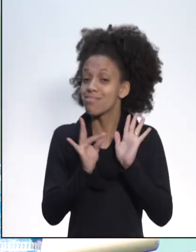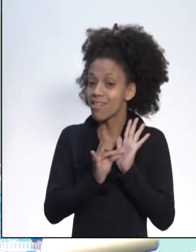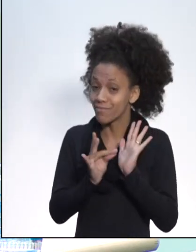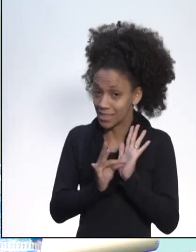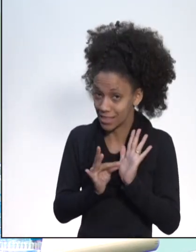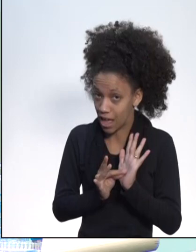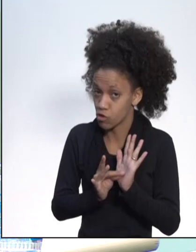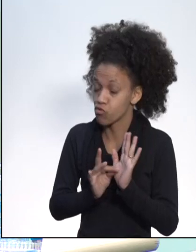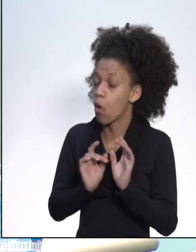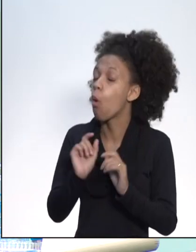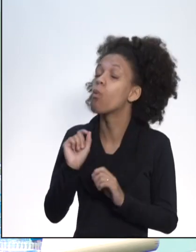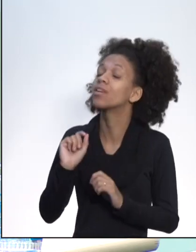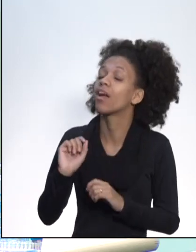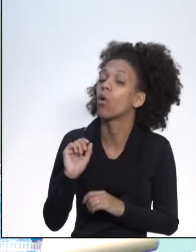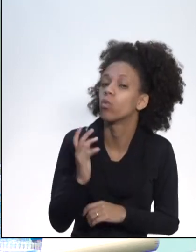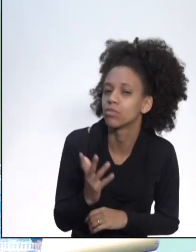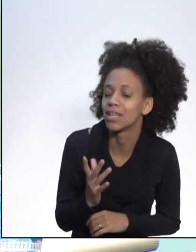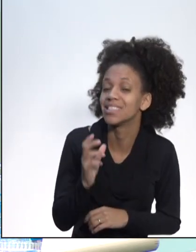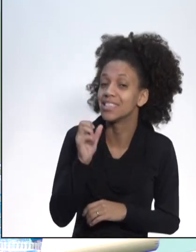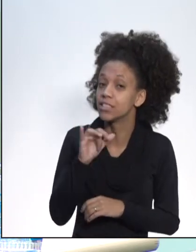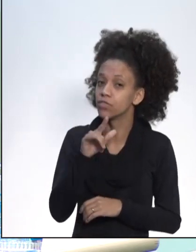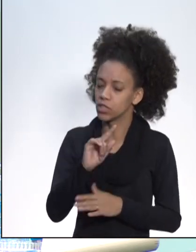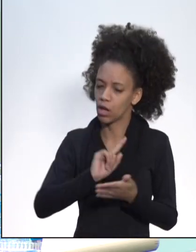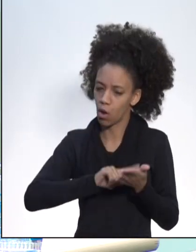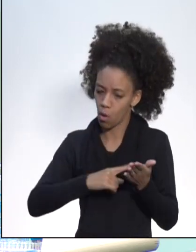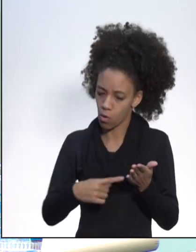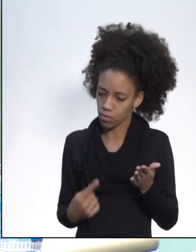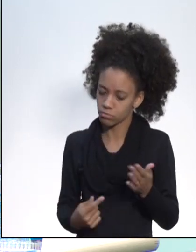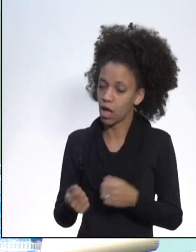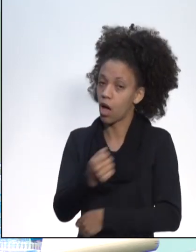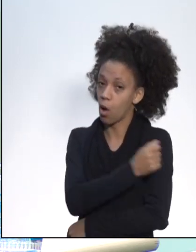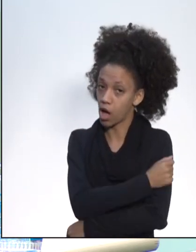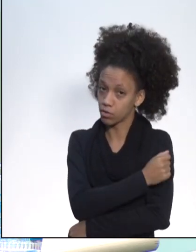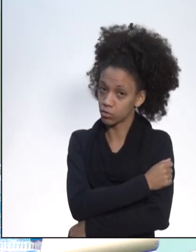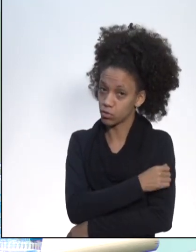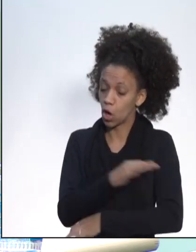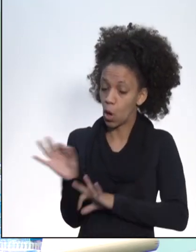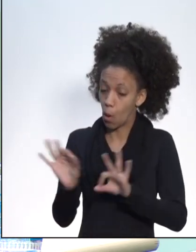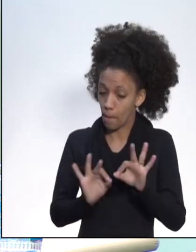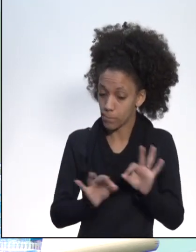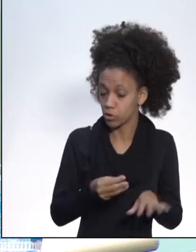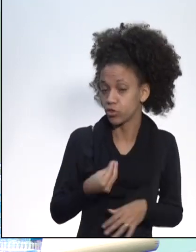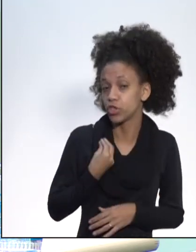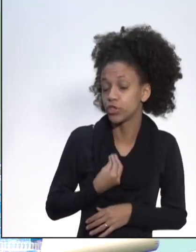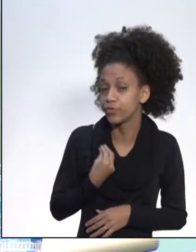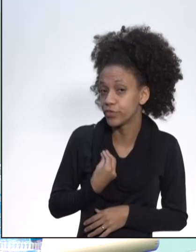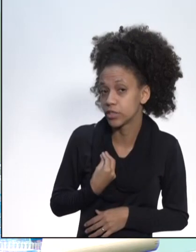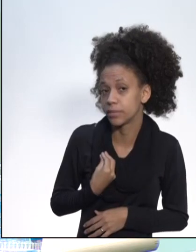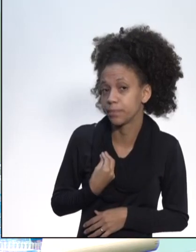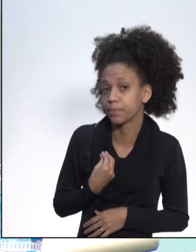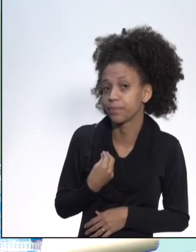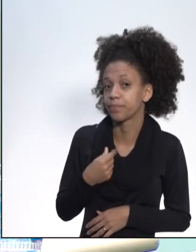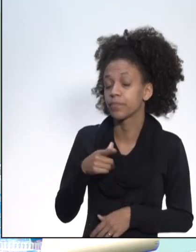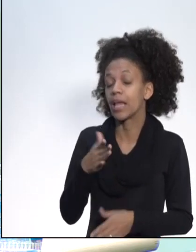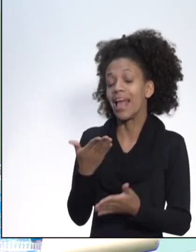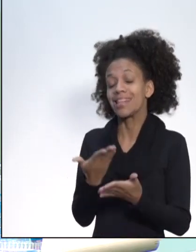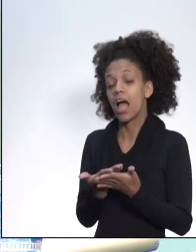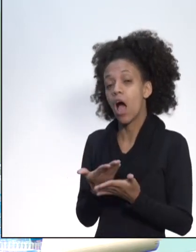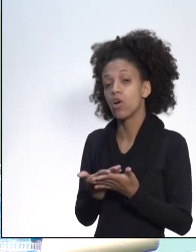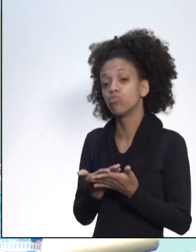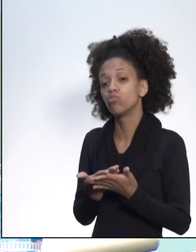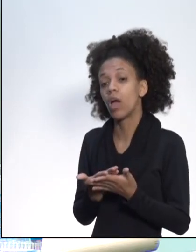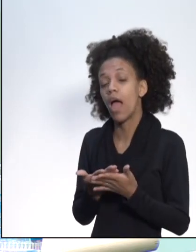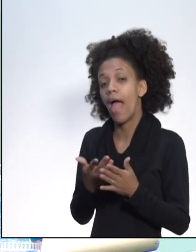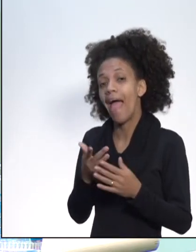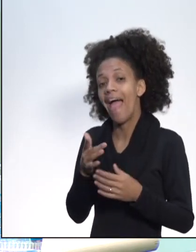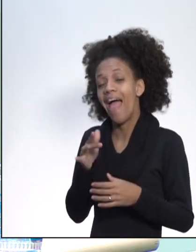acontece? Se vocês olharem o caderno do aluno, o caderno de projeto de vida, essa aula de hoje, ela é